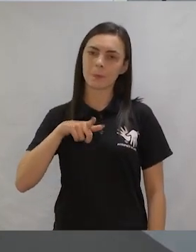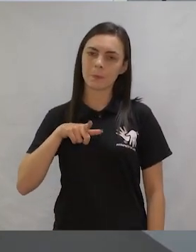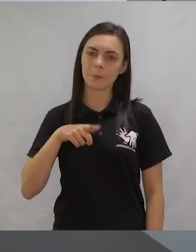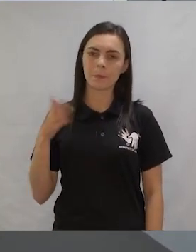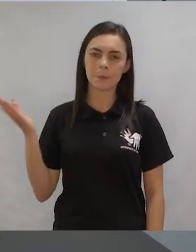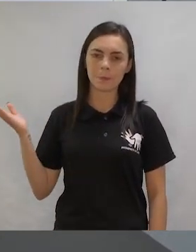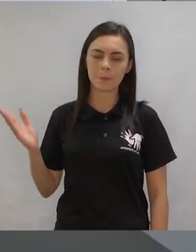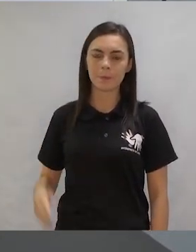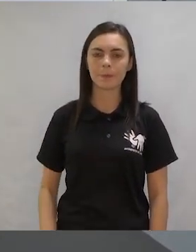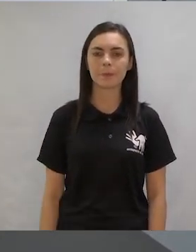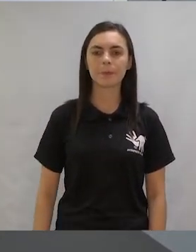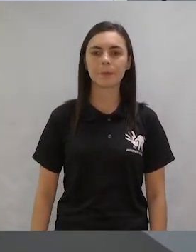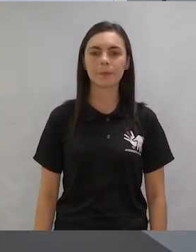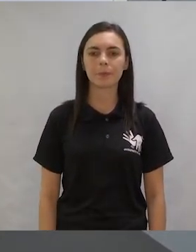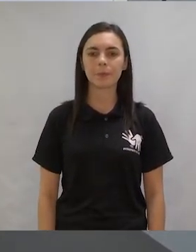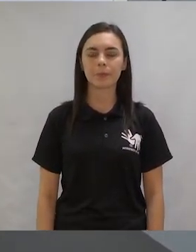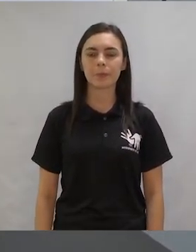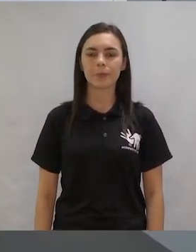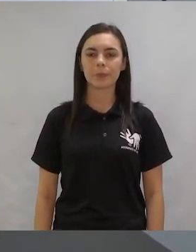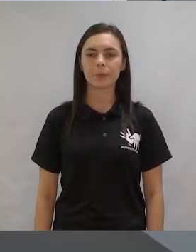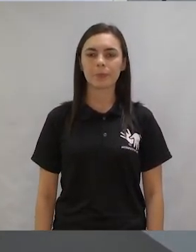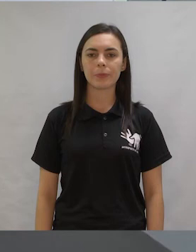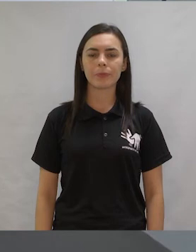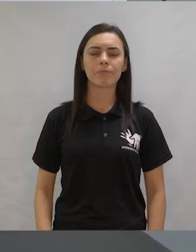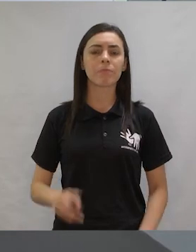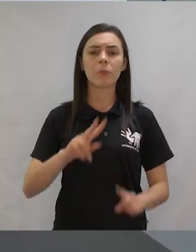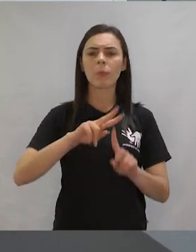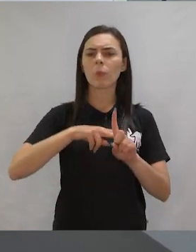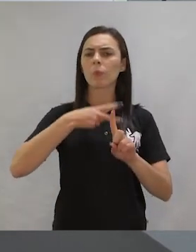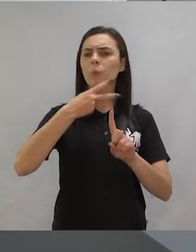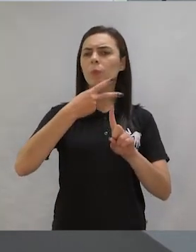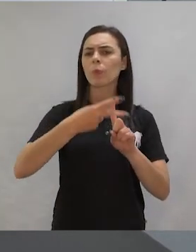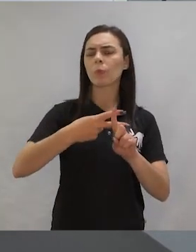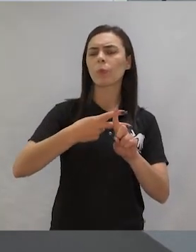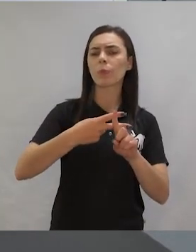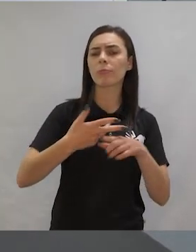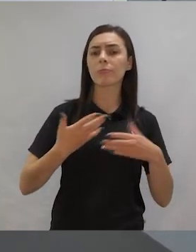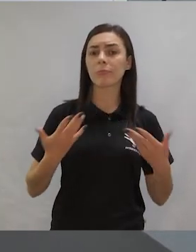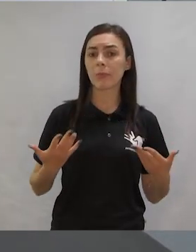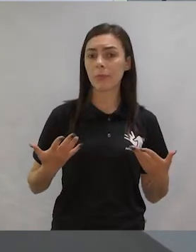o x aqui. Quanto que é o dobro de x?